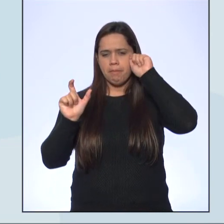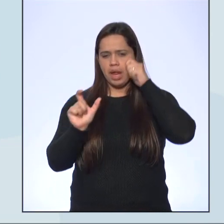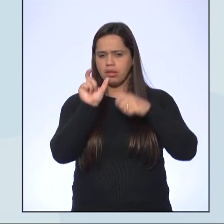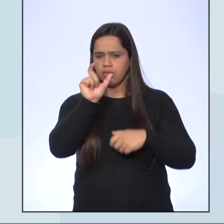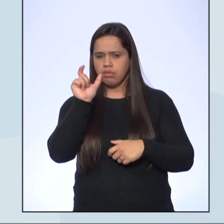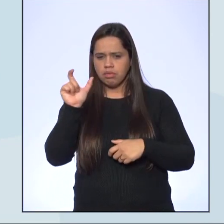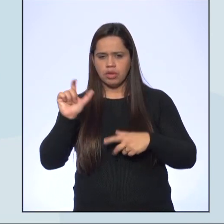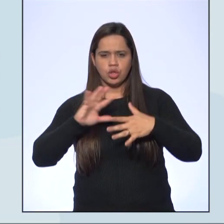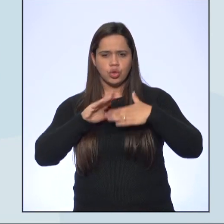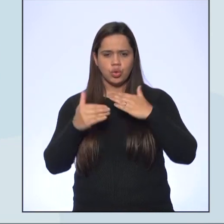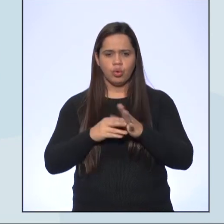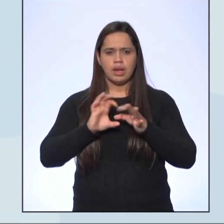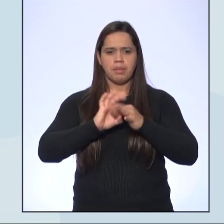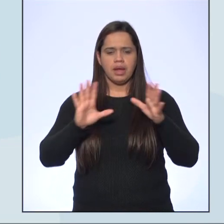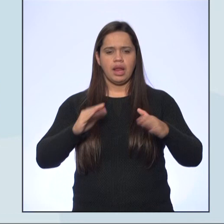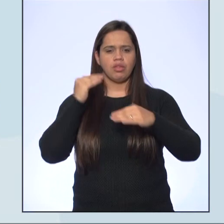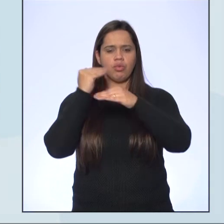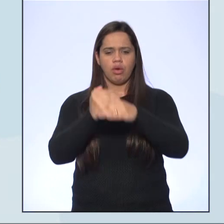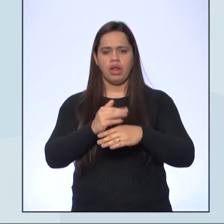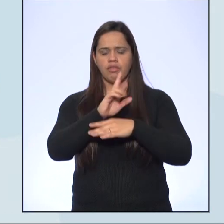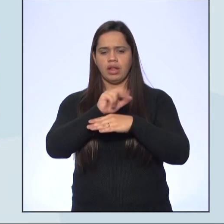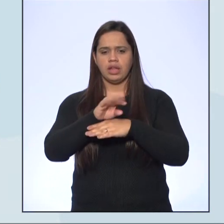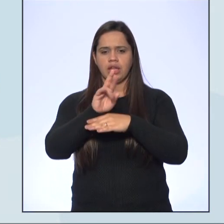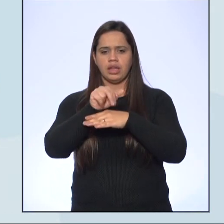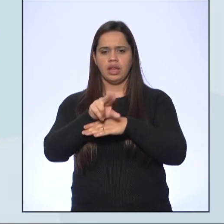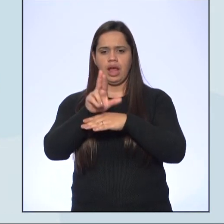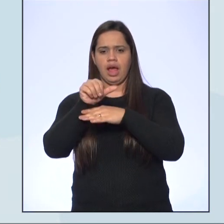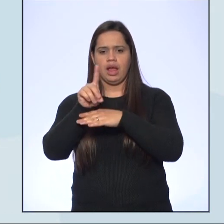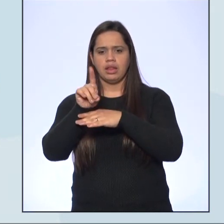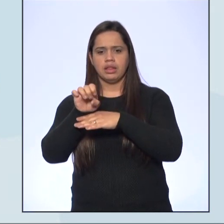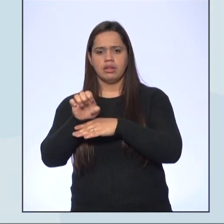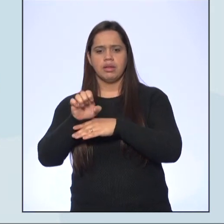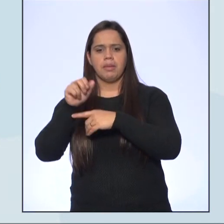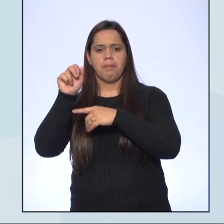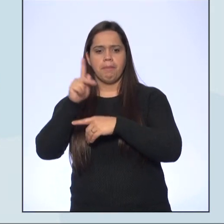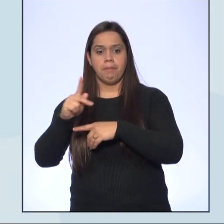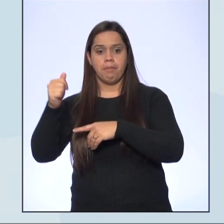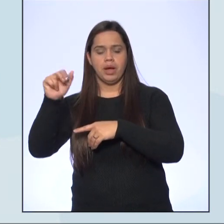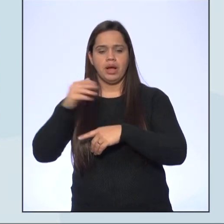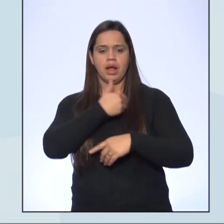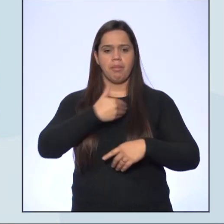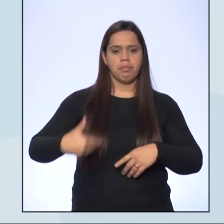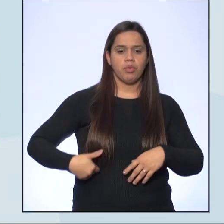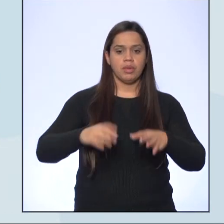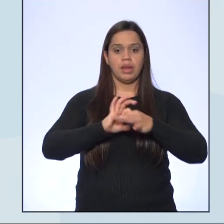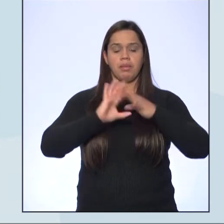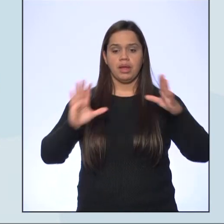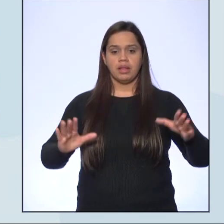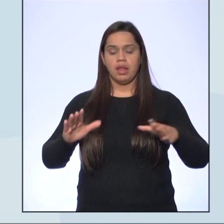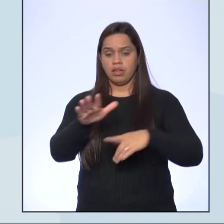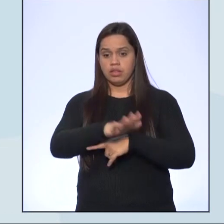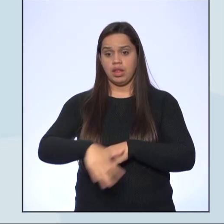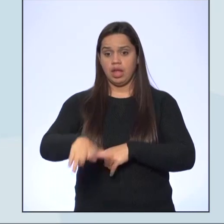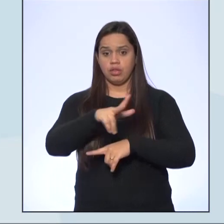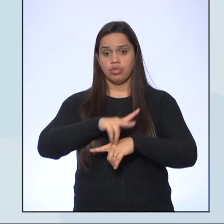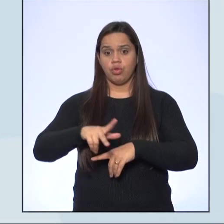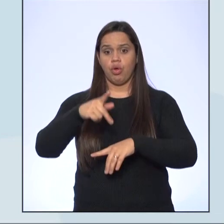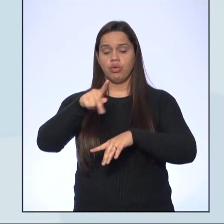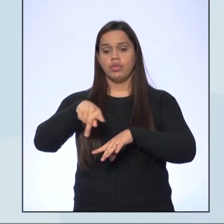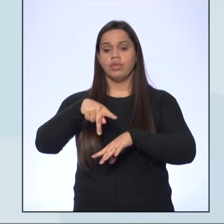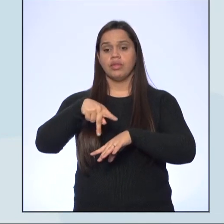pan-americanismo, república, independência, território, nação. E aí você vai pensar em como você vai fazer esse